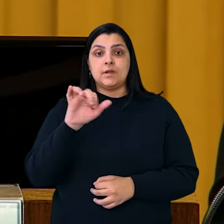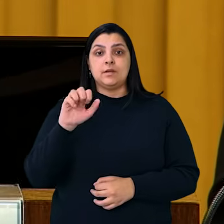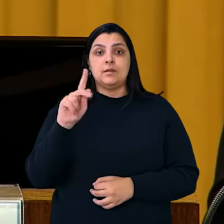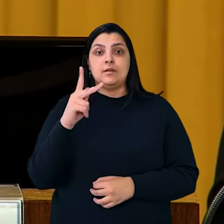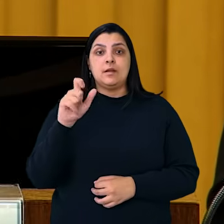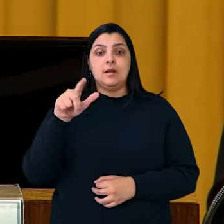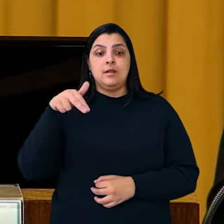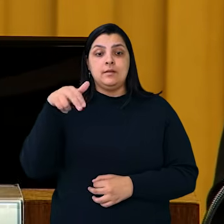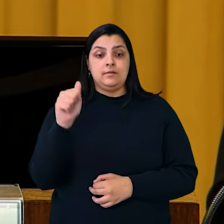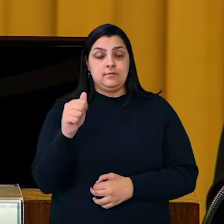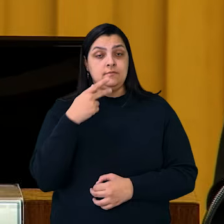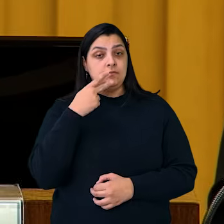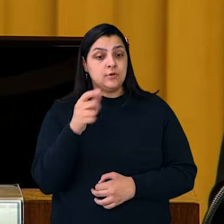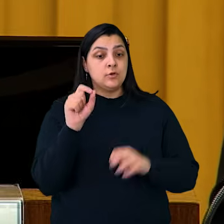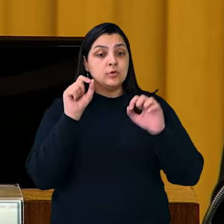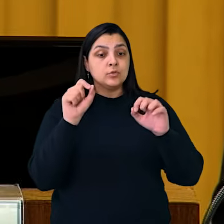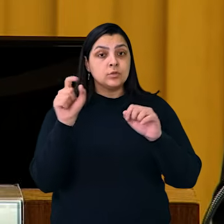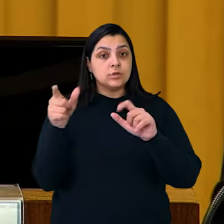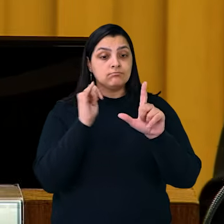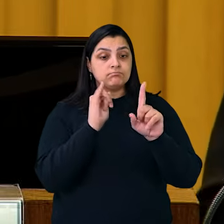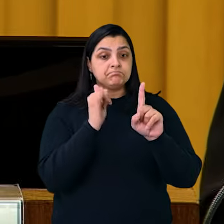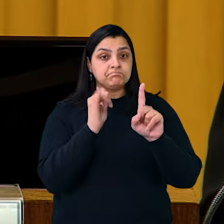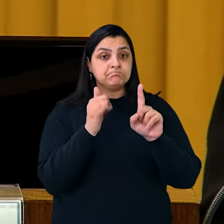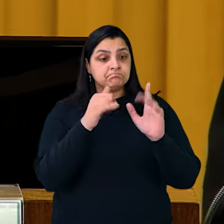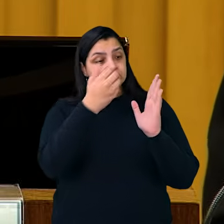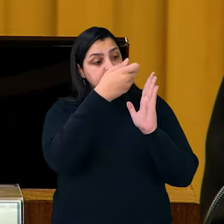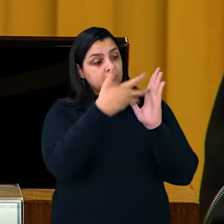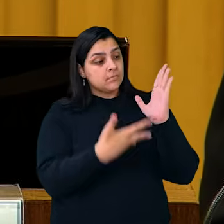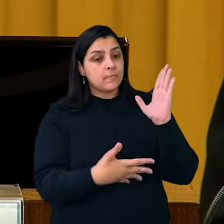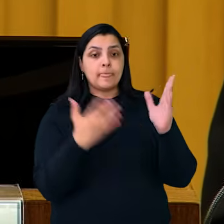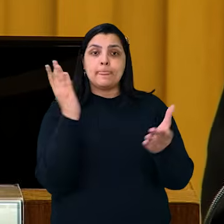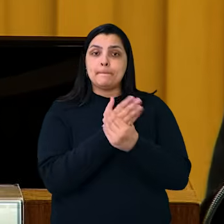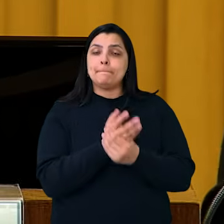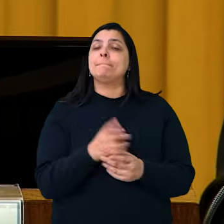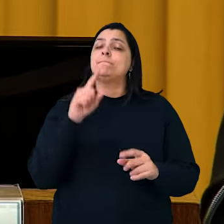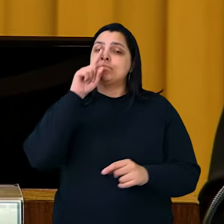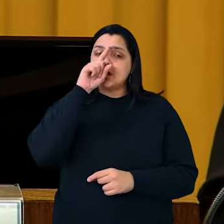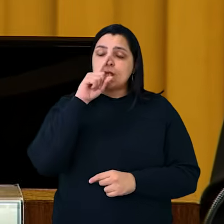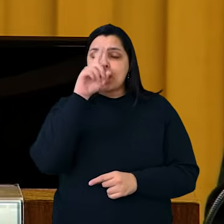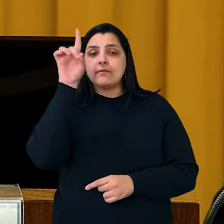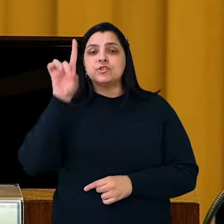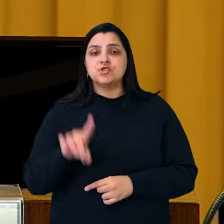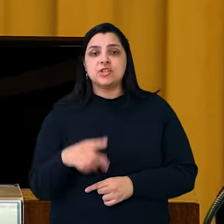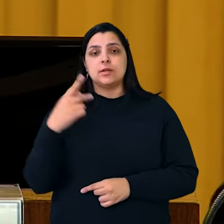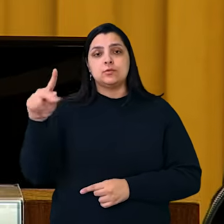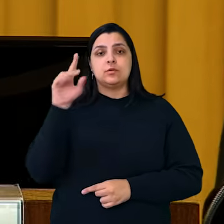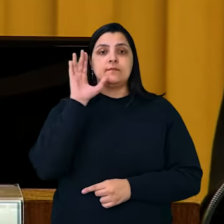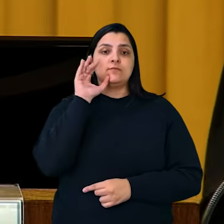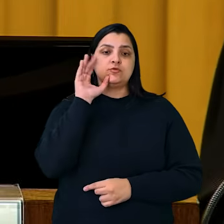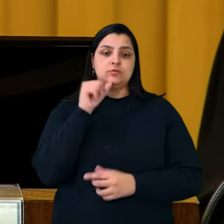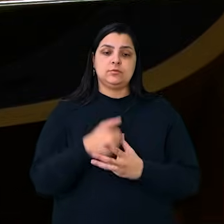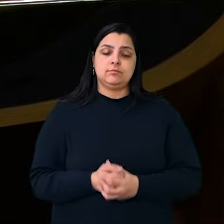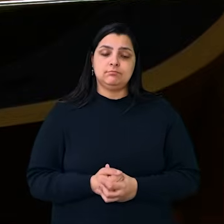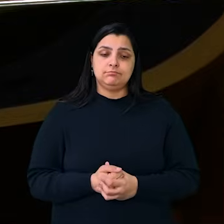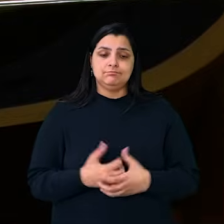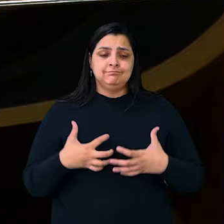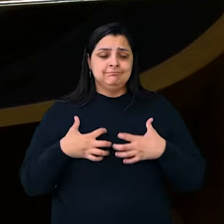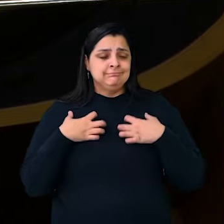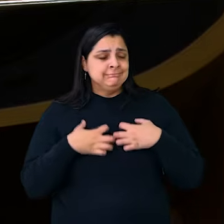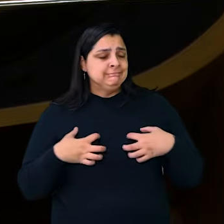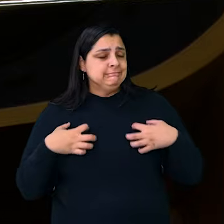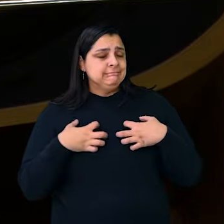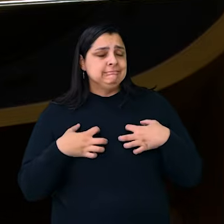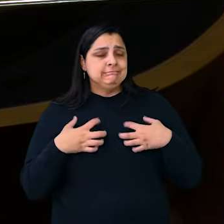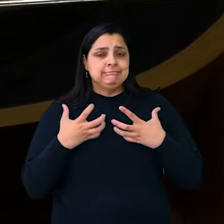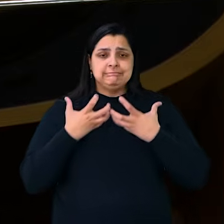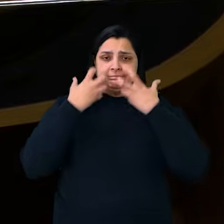Maria Helena Malman, considerou que os fatos narrados no processo demonstraram violação grave aos direitos da empregada, que sofreu